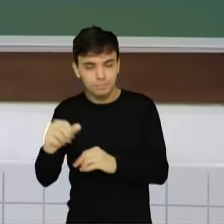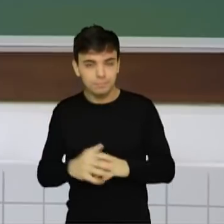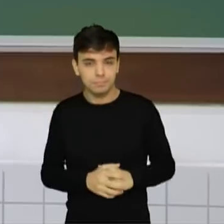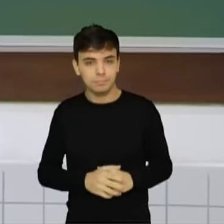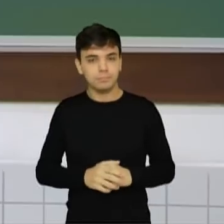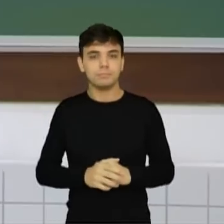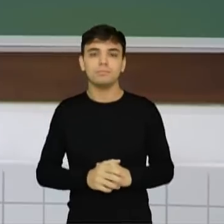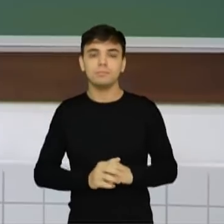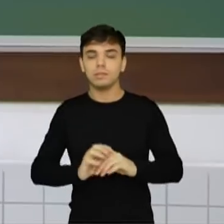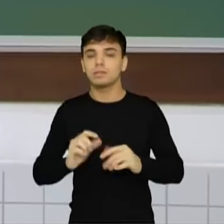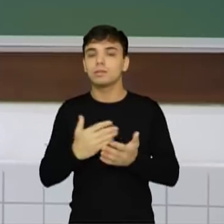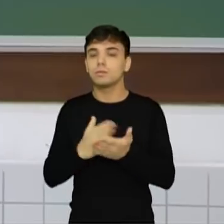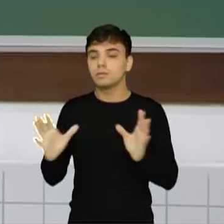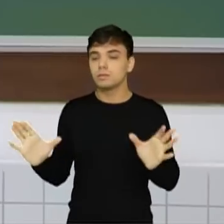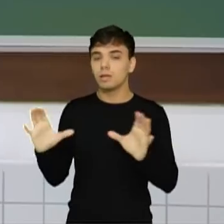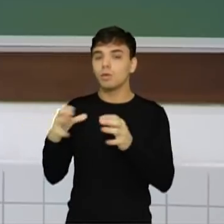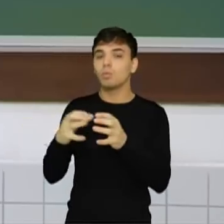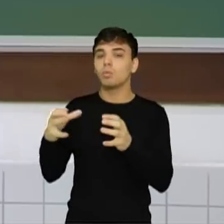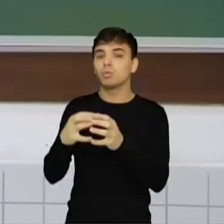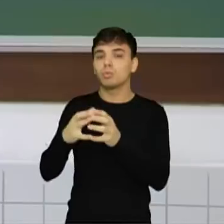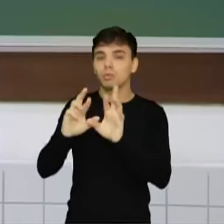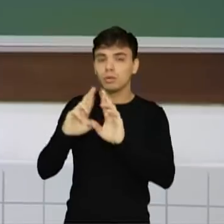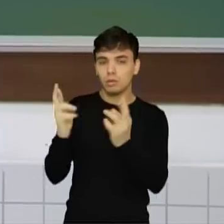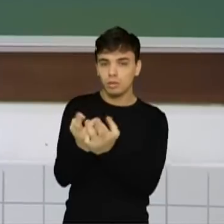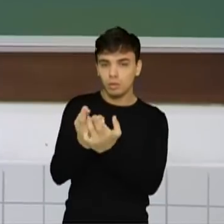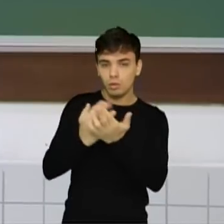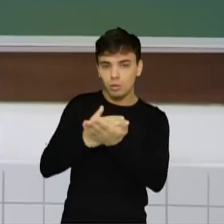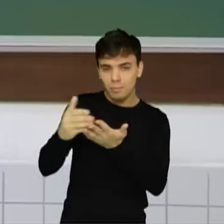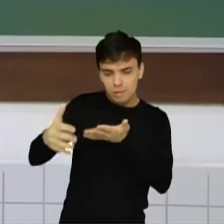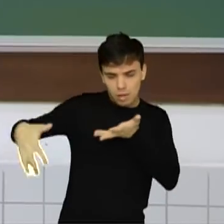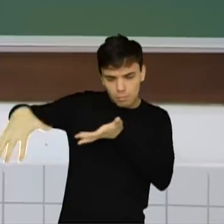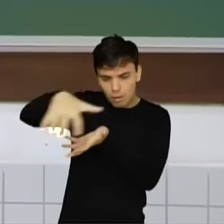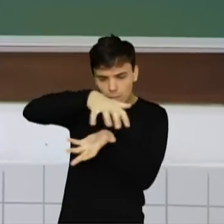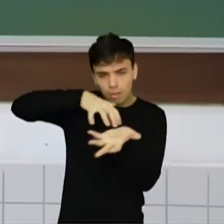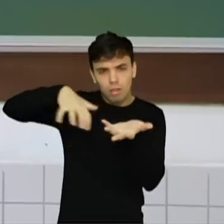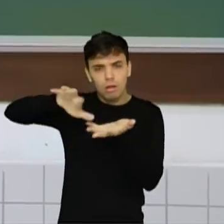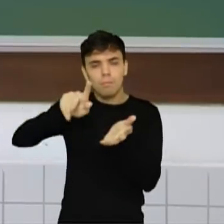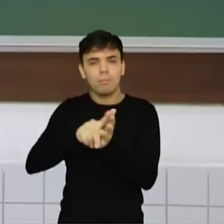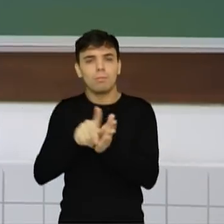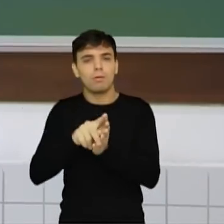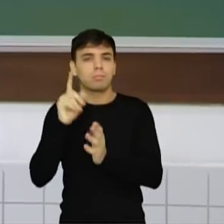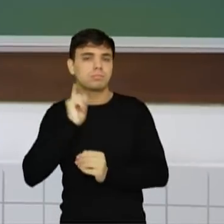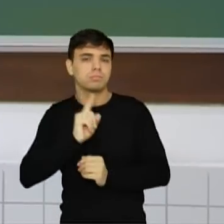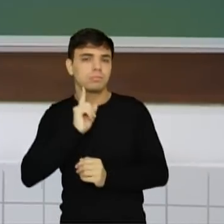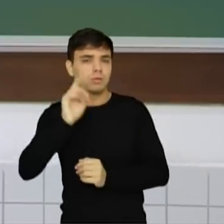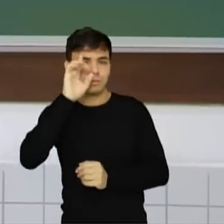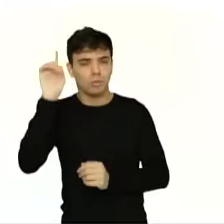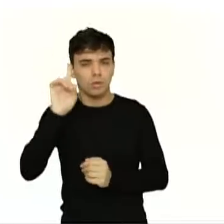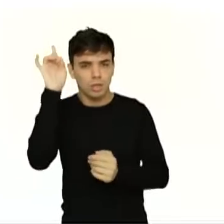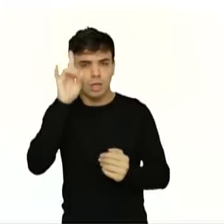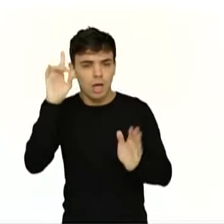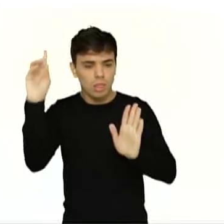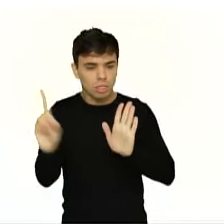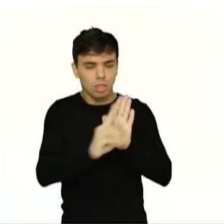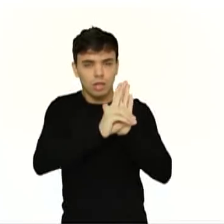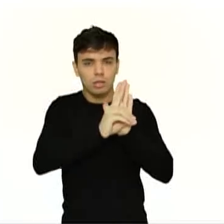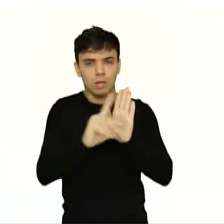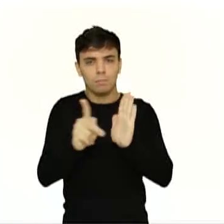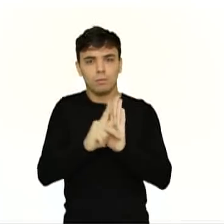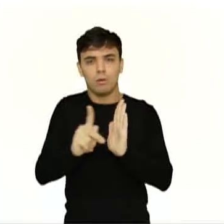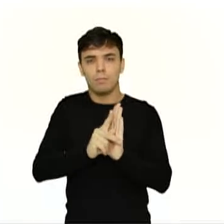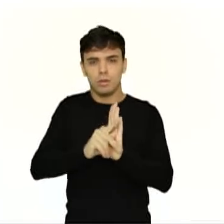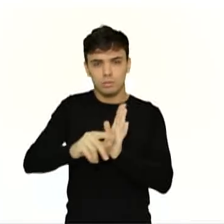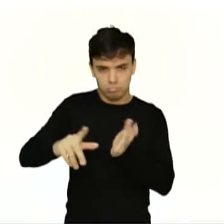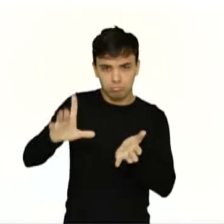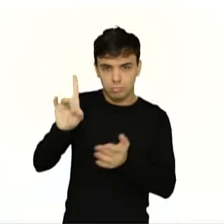eles iriam iniciar uma rebelião em Minas Gerais, bem no dia que fosse decretado a derrama. Eles acreditavam que assim eles iam conseguir fazer